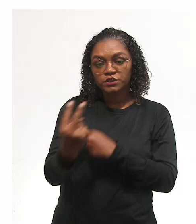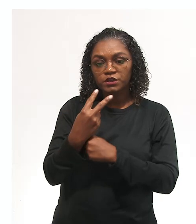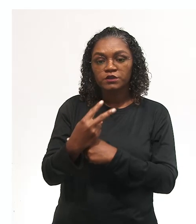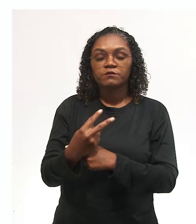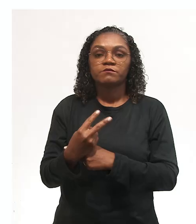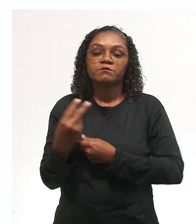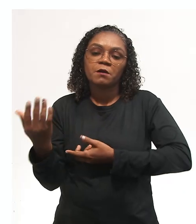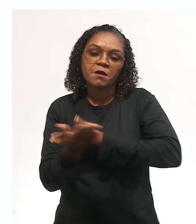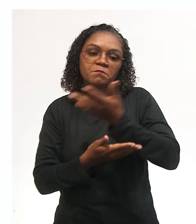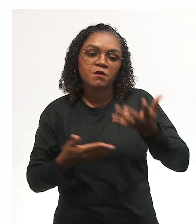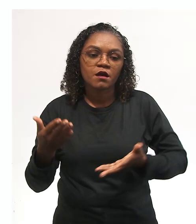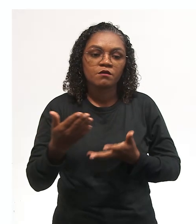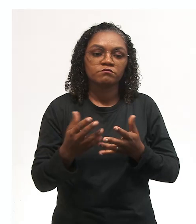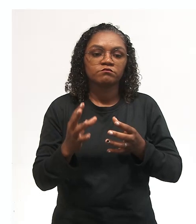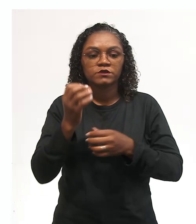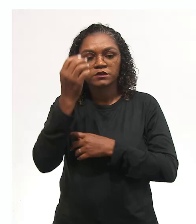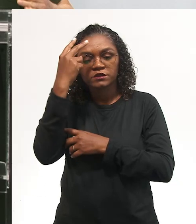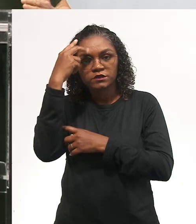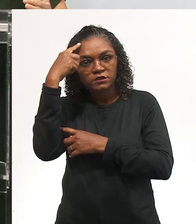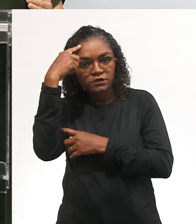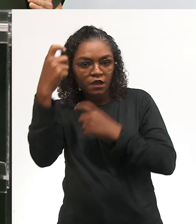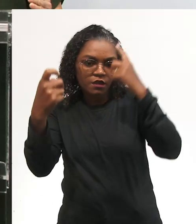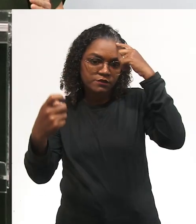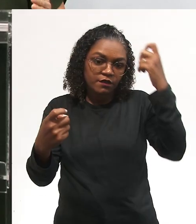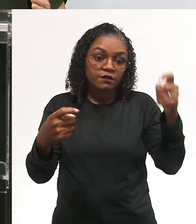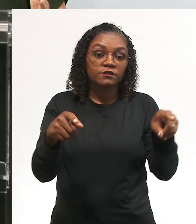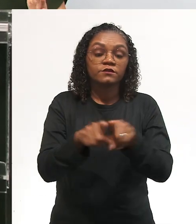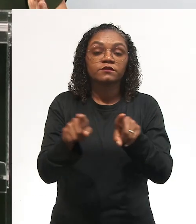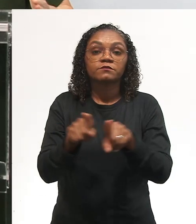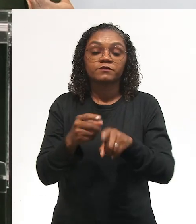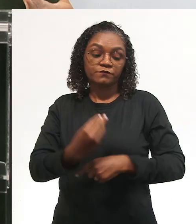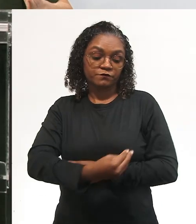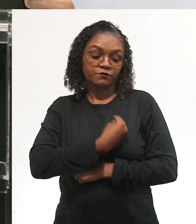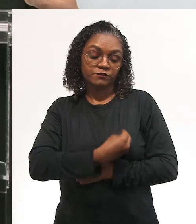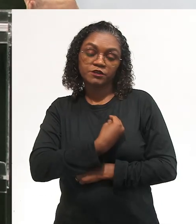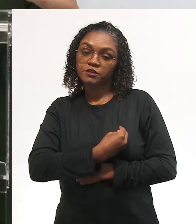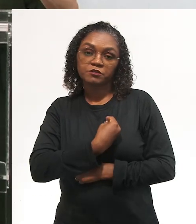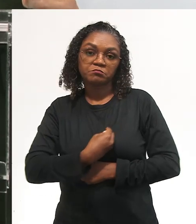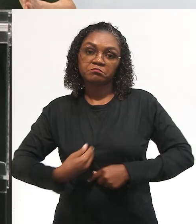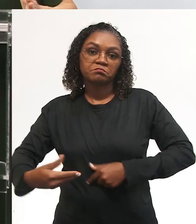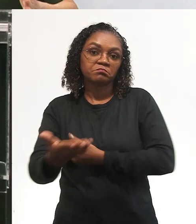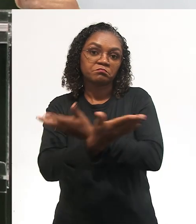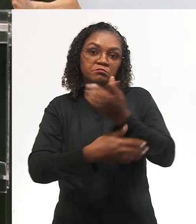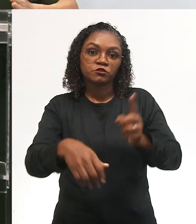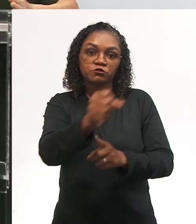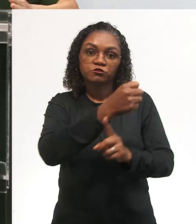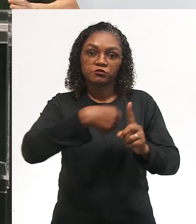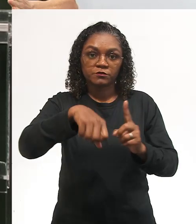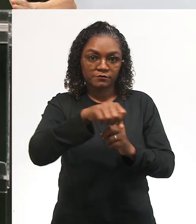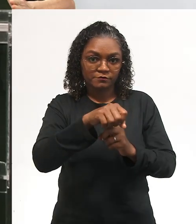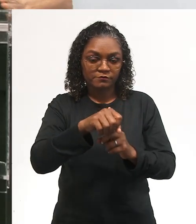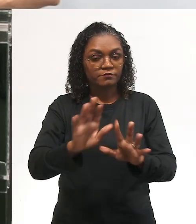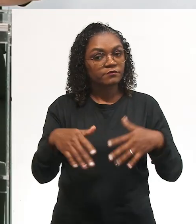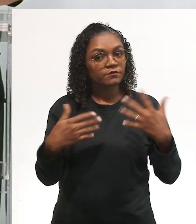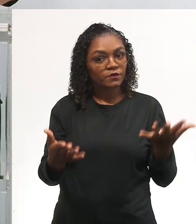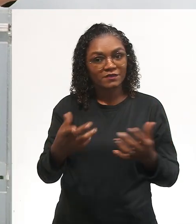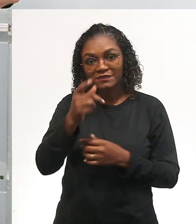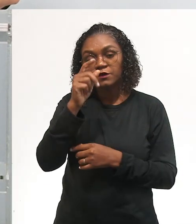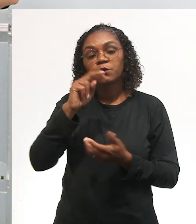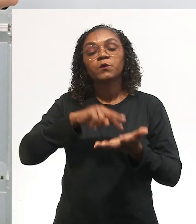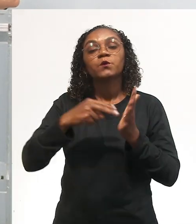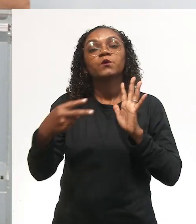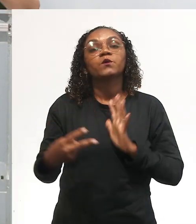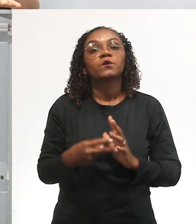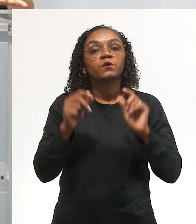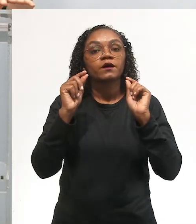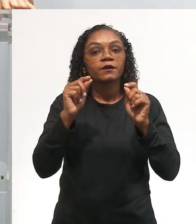de vida. Ou seja, o que os autores trazem como contribuição é dizer assim: todo homem precisa de um